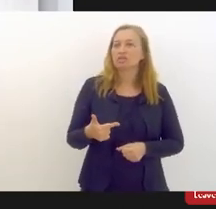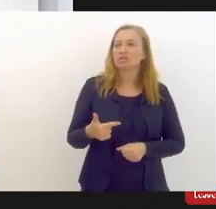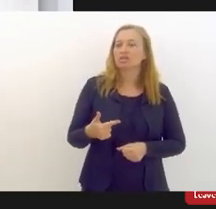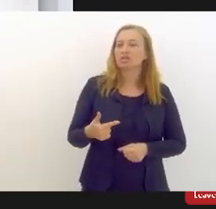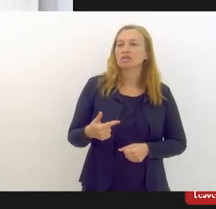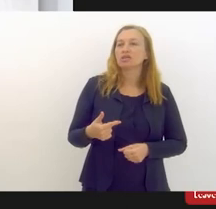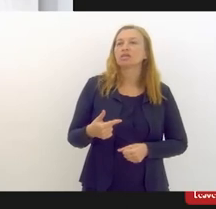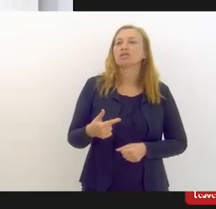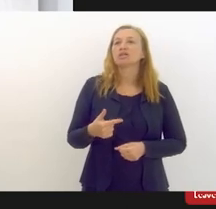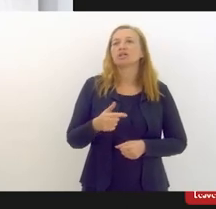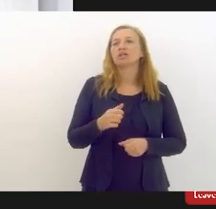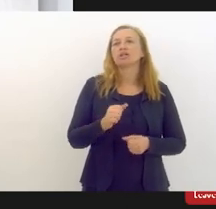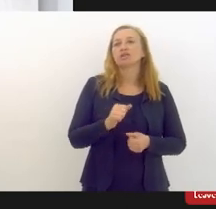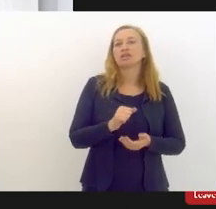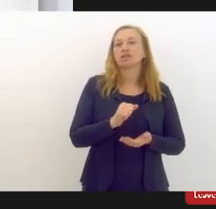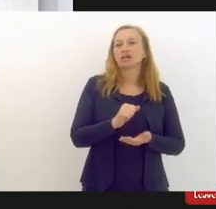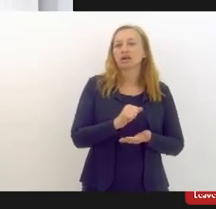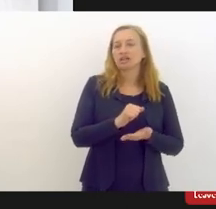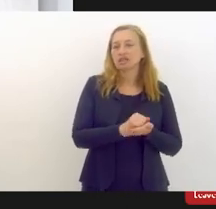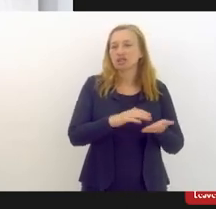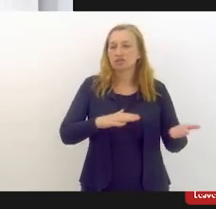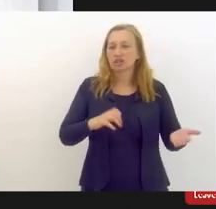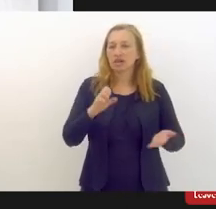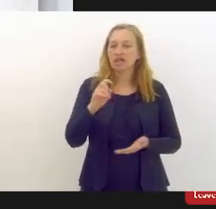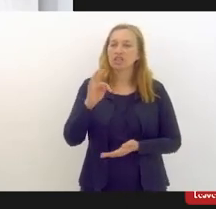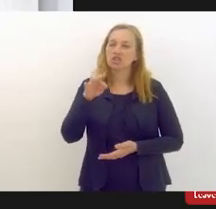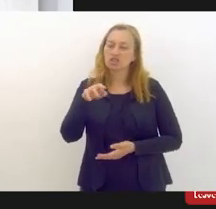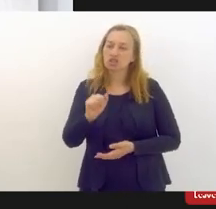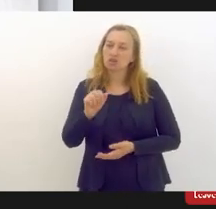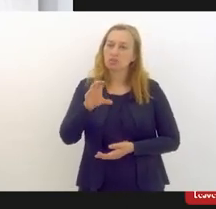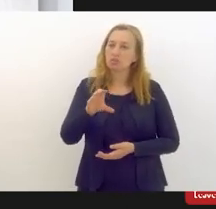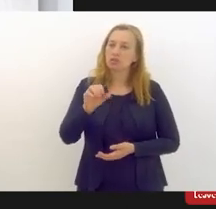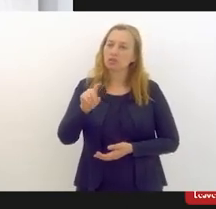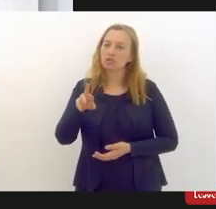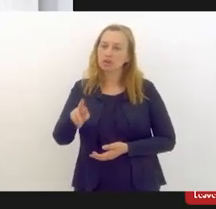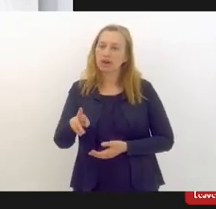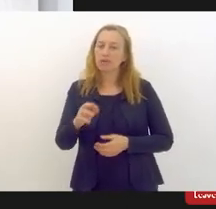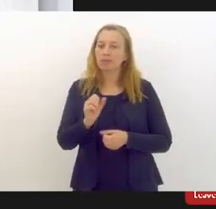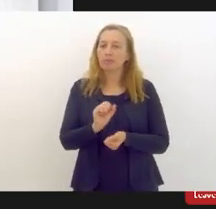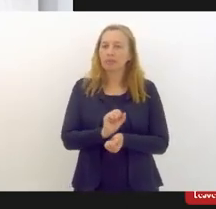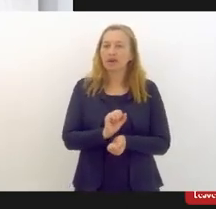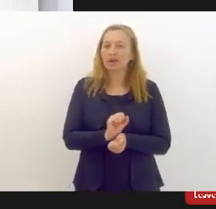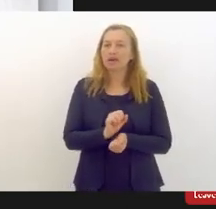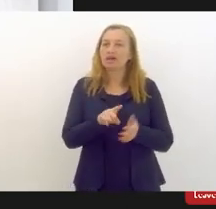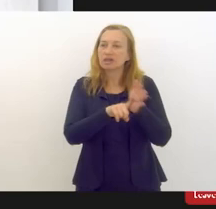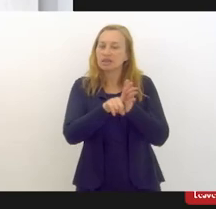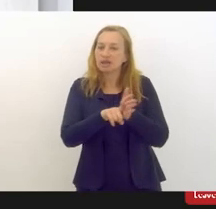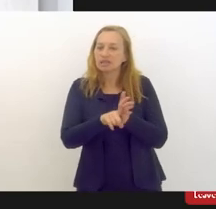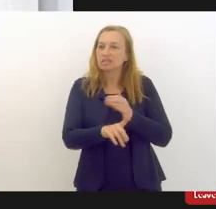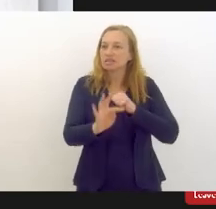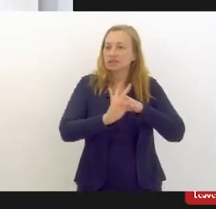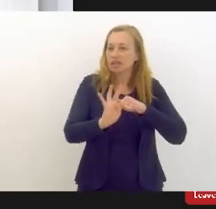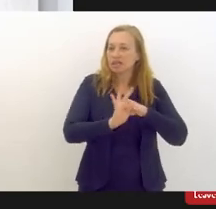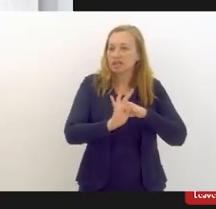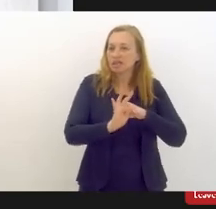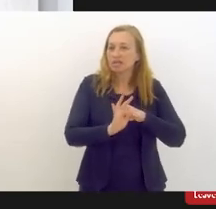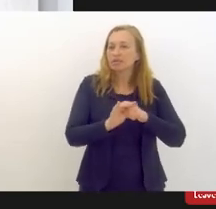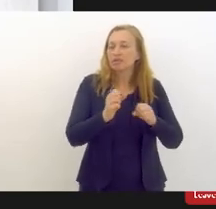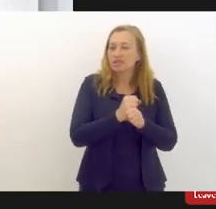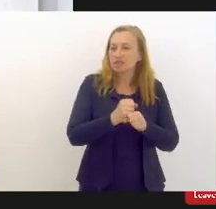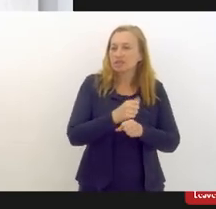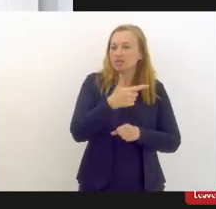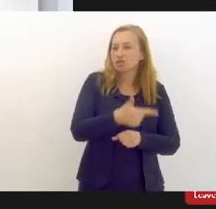atividades extracurriculares ficaram suspensas em 2021. E além da análise técnica, né, para esse ano